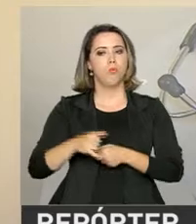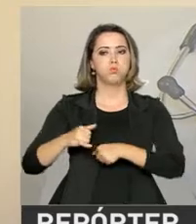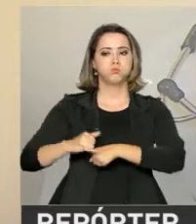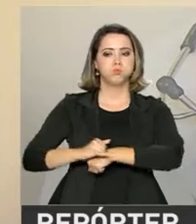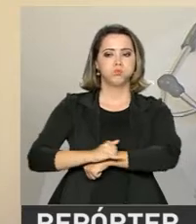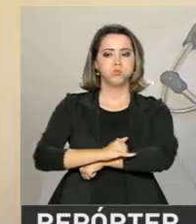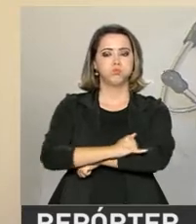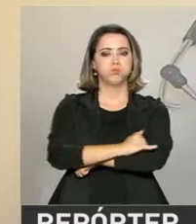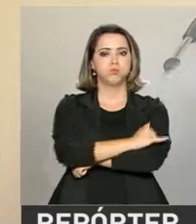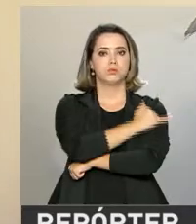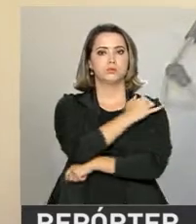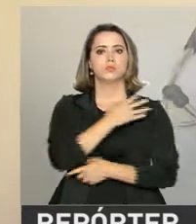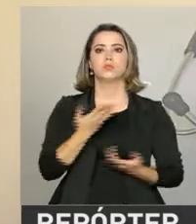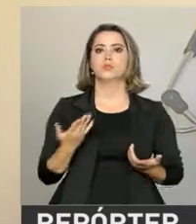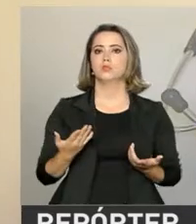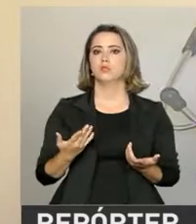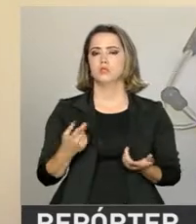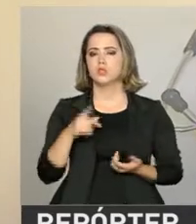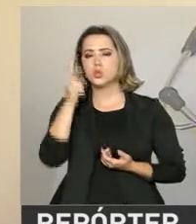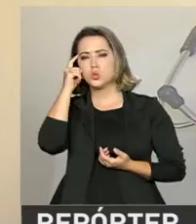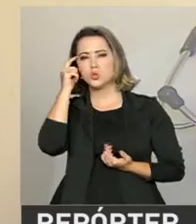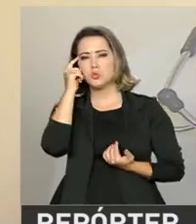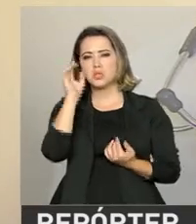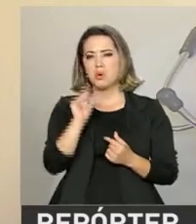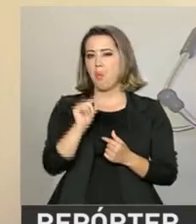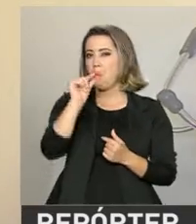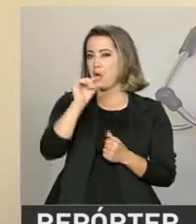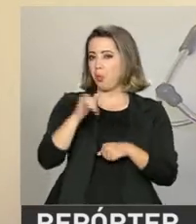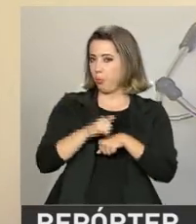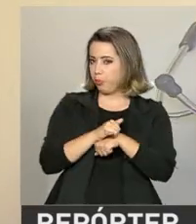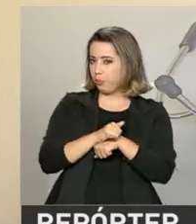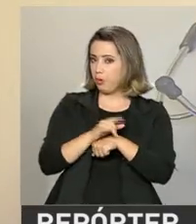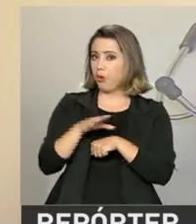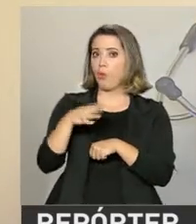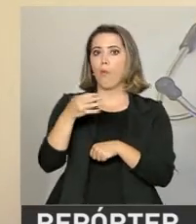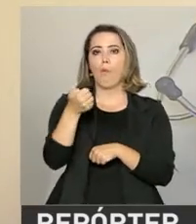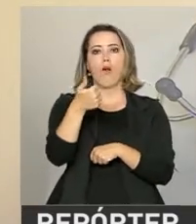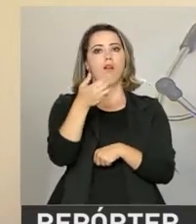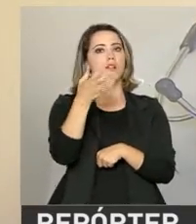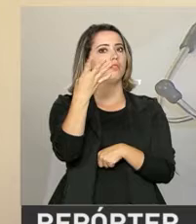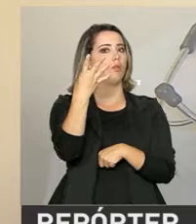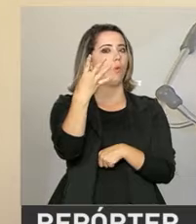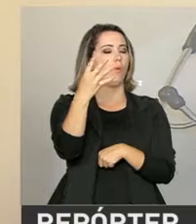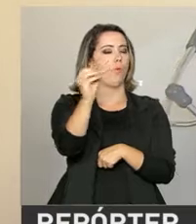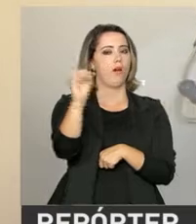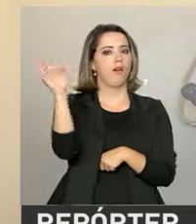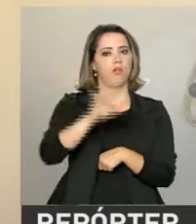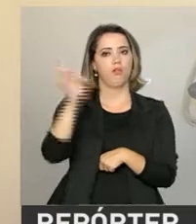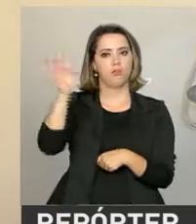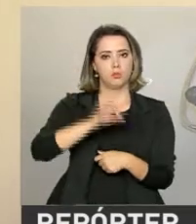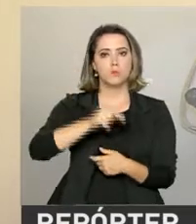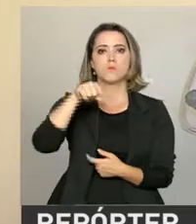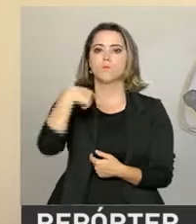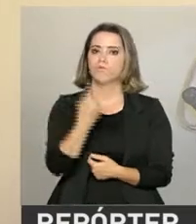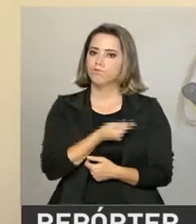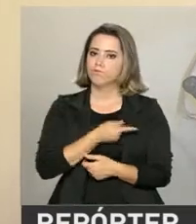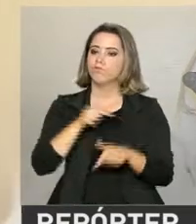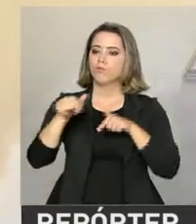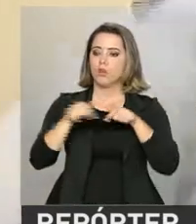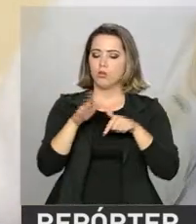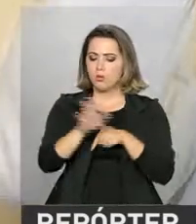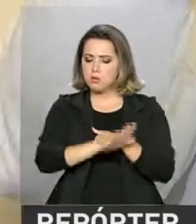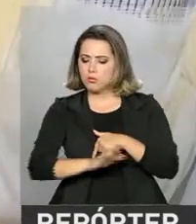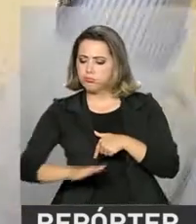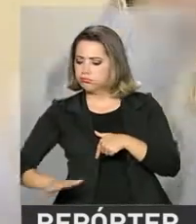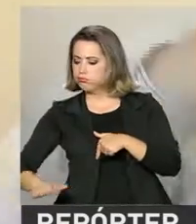em sobrepeso, isso chega a quase 50%. A gente, trabalhando nessa faixa etária, a gente